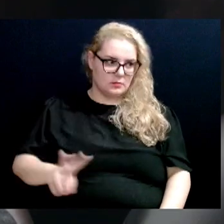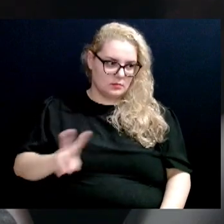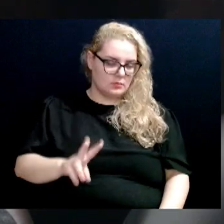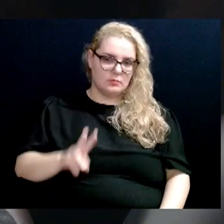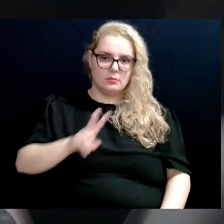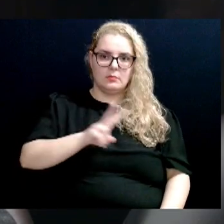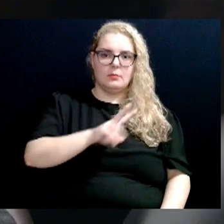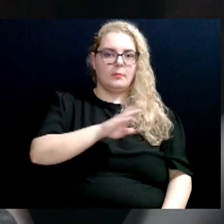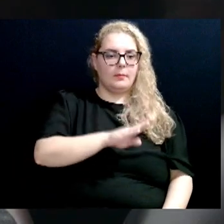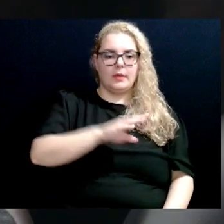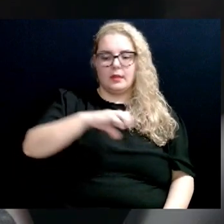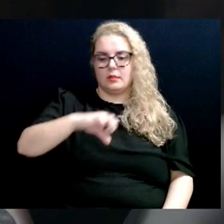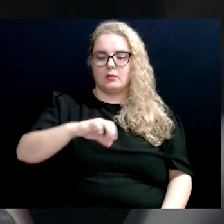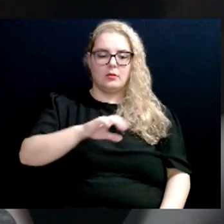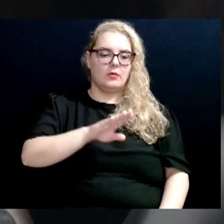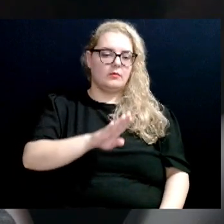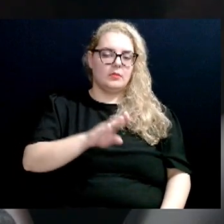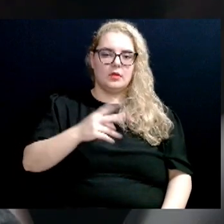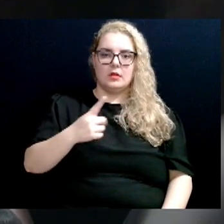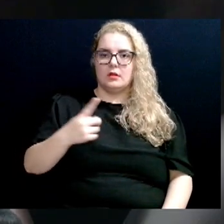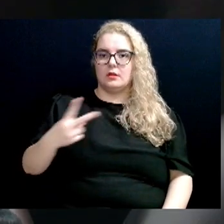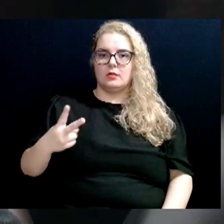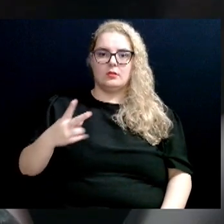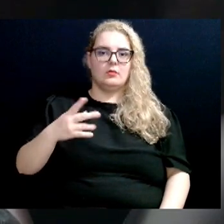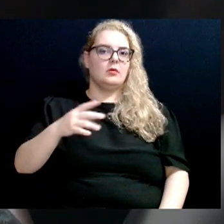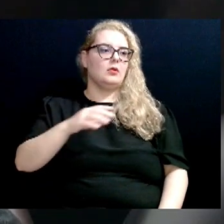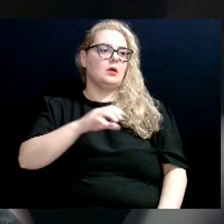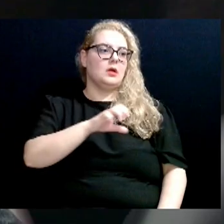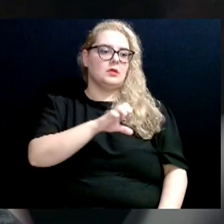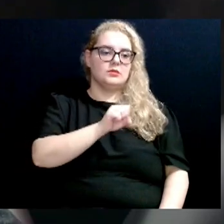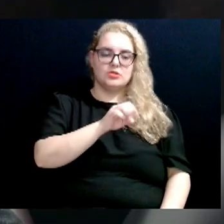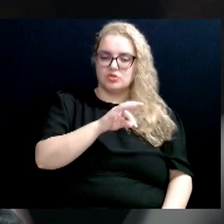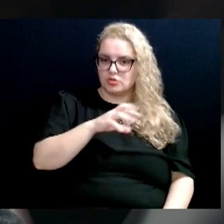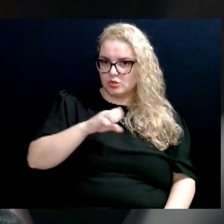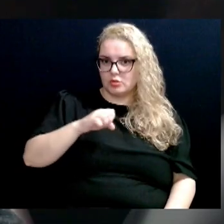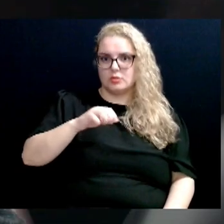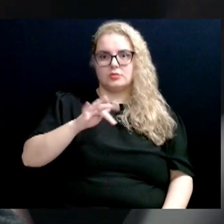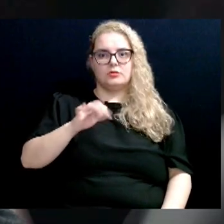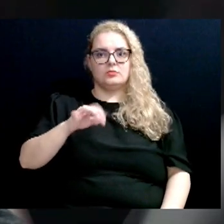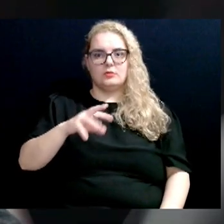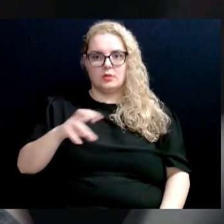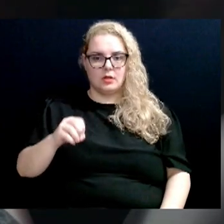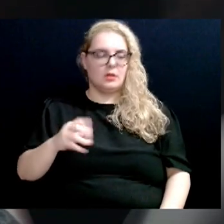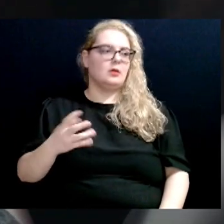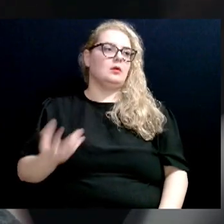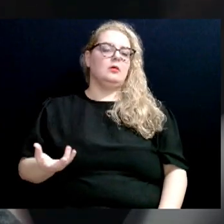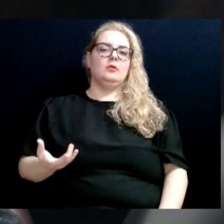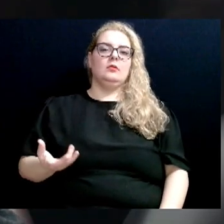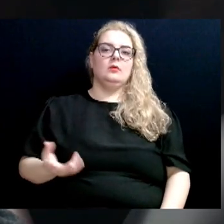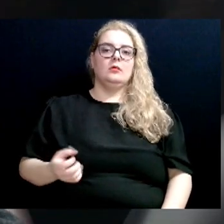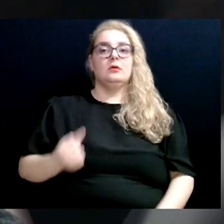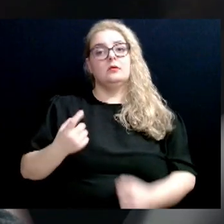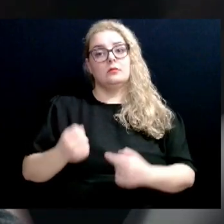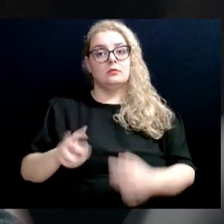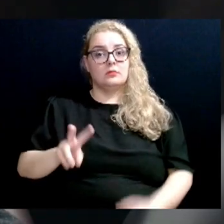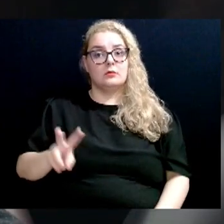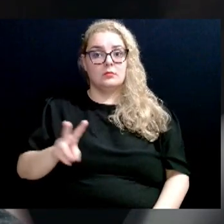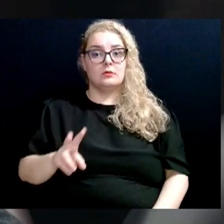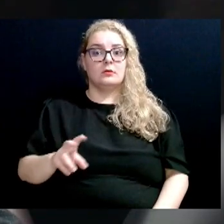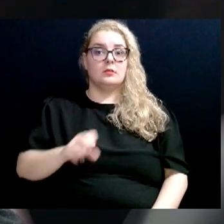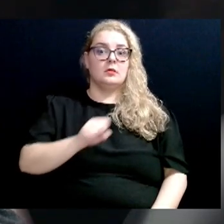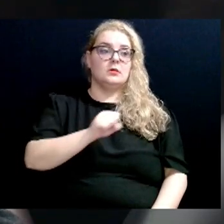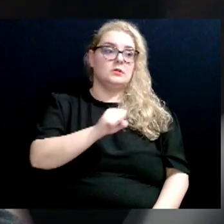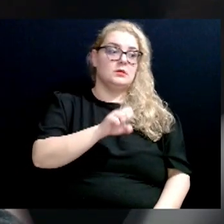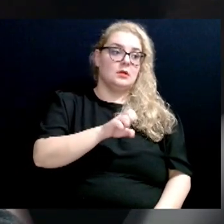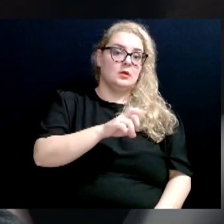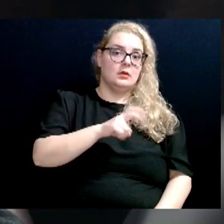vitamina D, ferro, estoque de ferro, e para alguns casos também vitaminas pontuais, como selênio e zinco para a questão do cabelo,